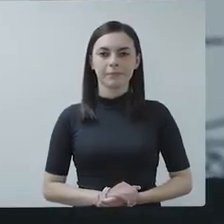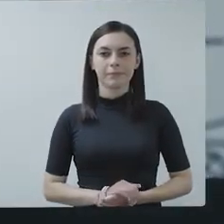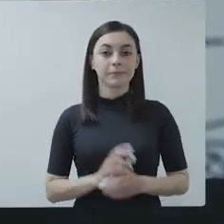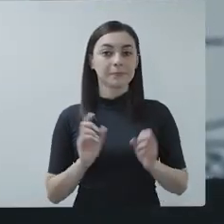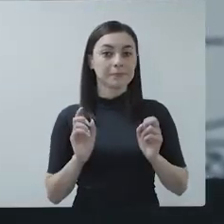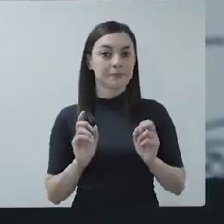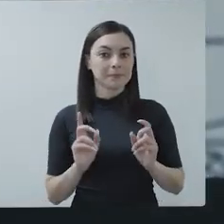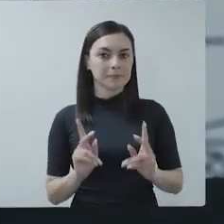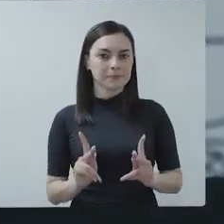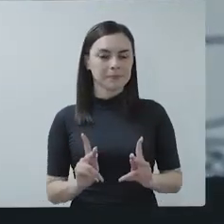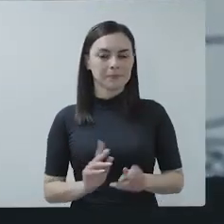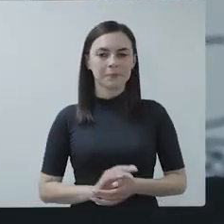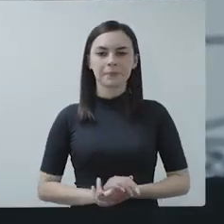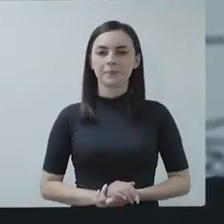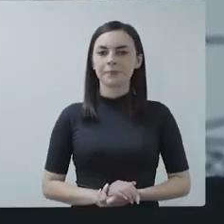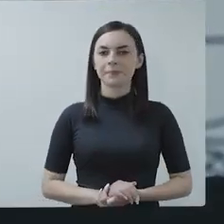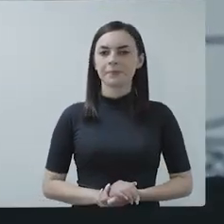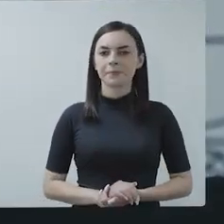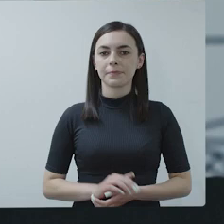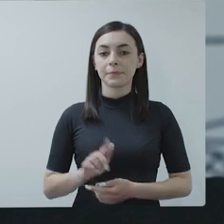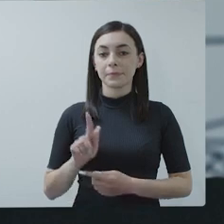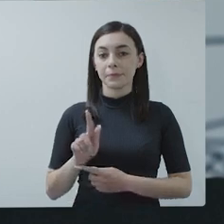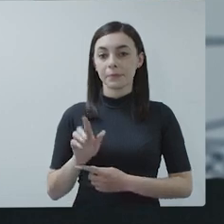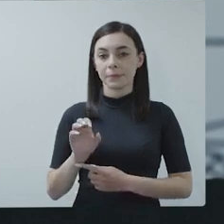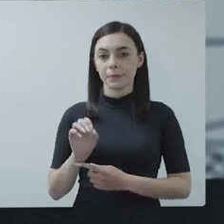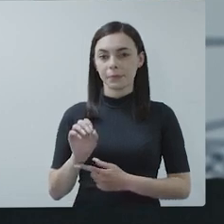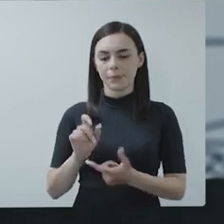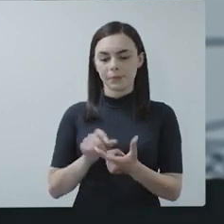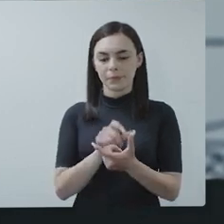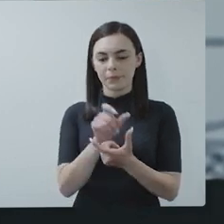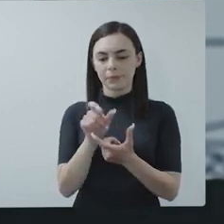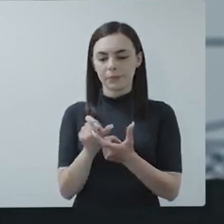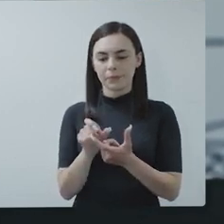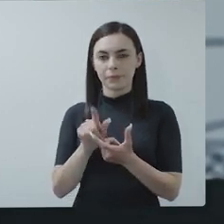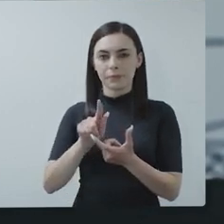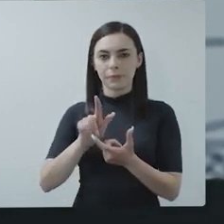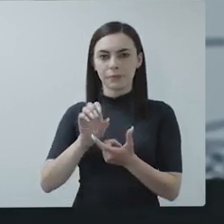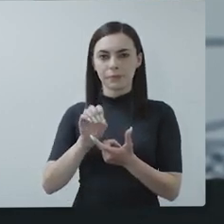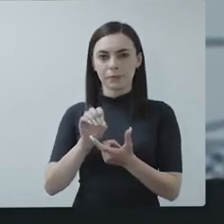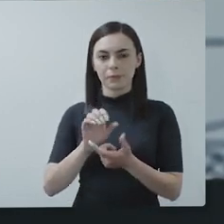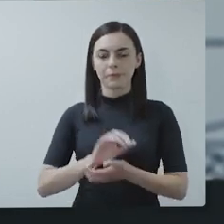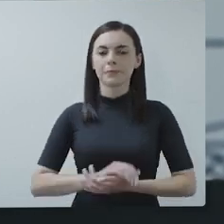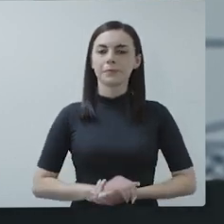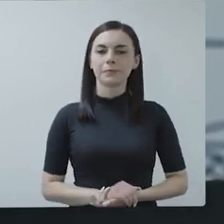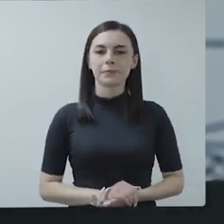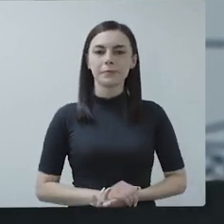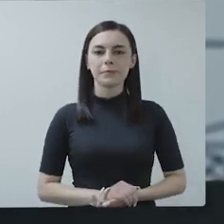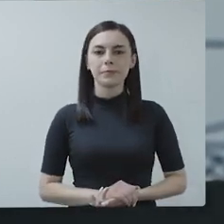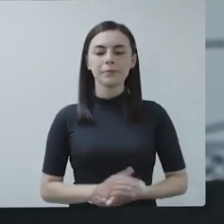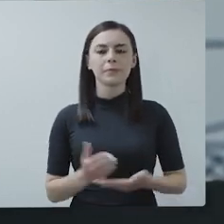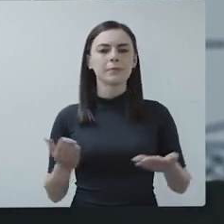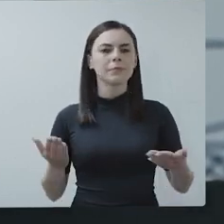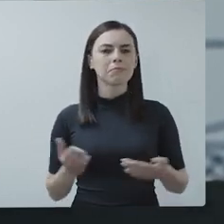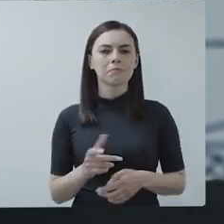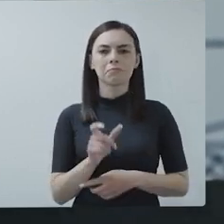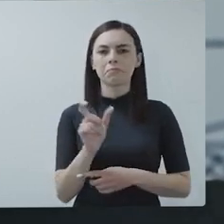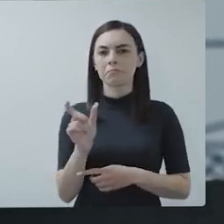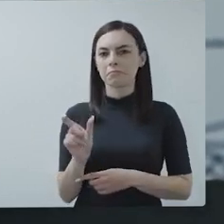Ok? E o G com o O faz go. Então, o que que nós montamos